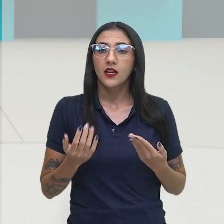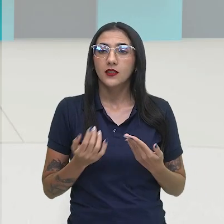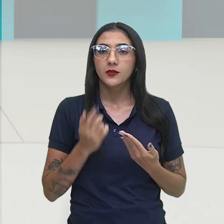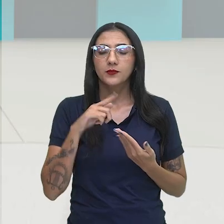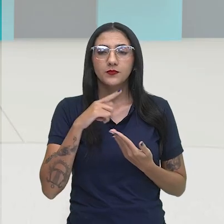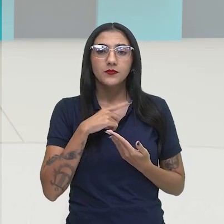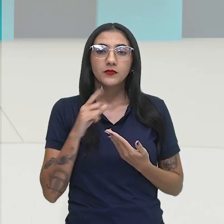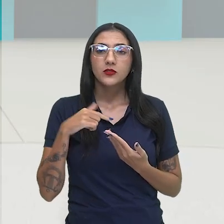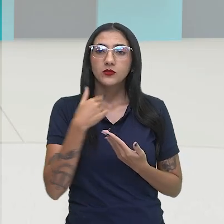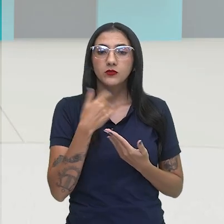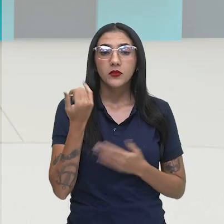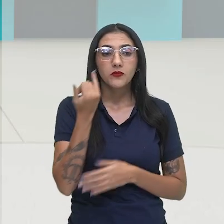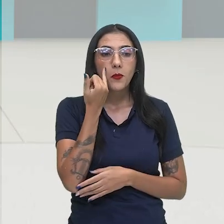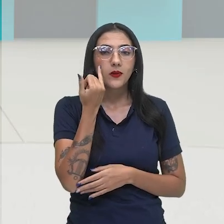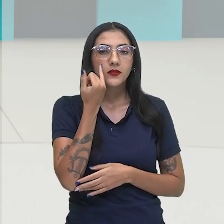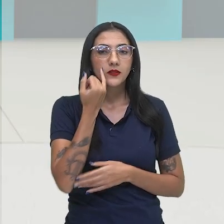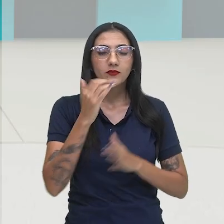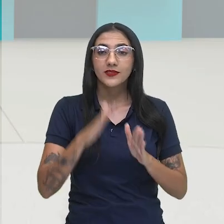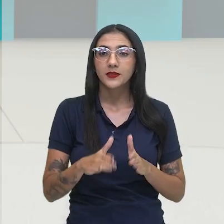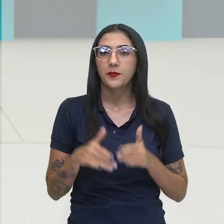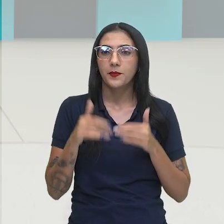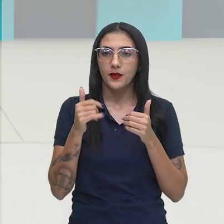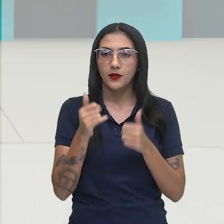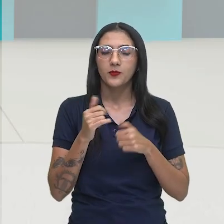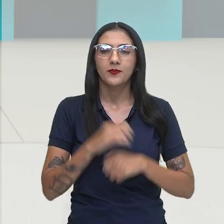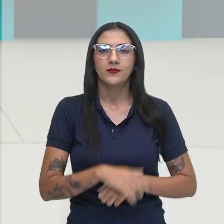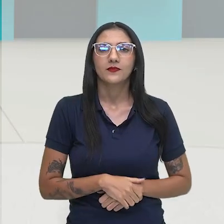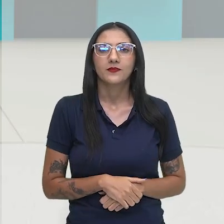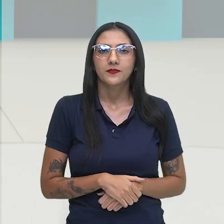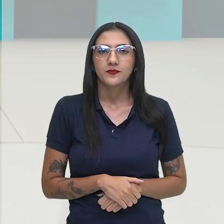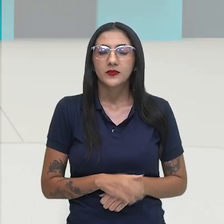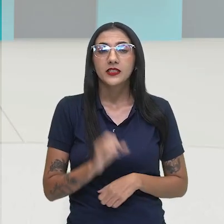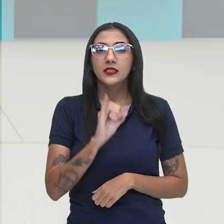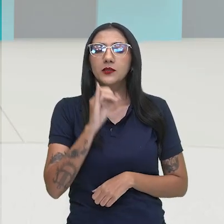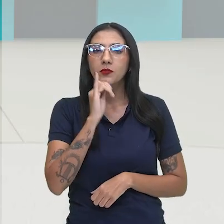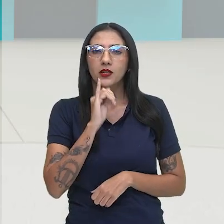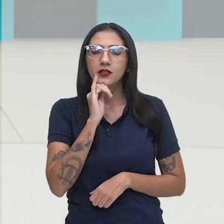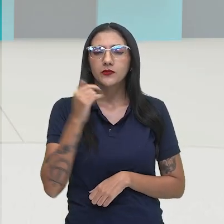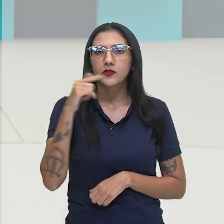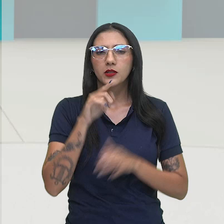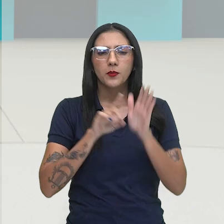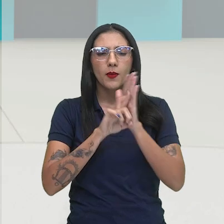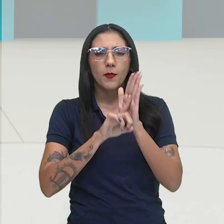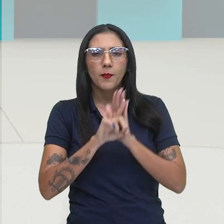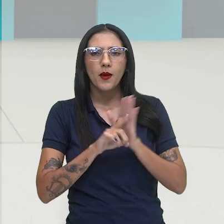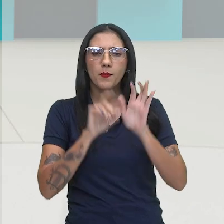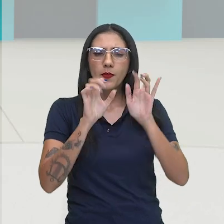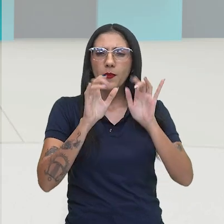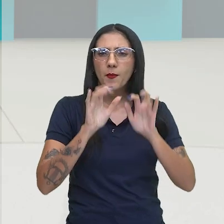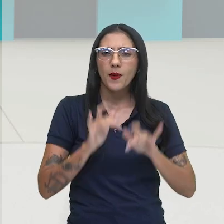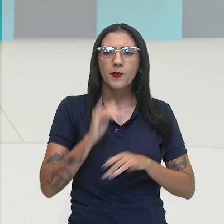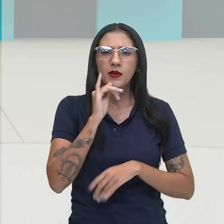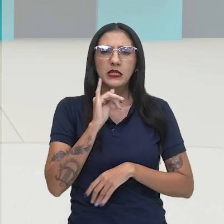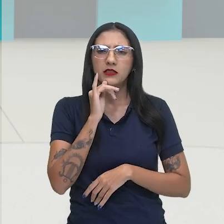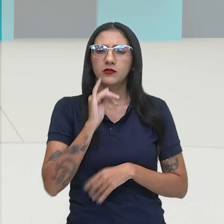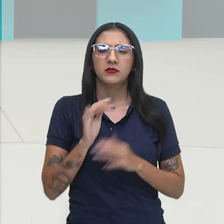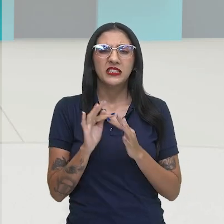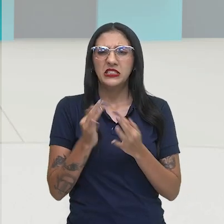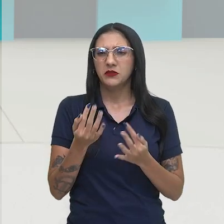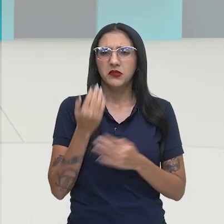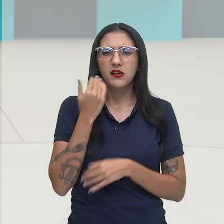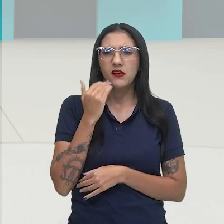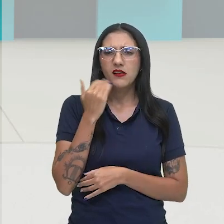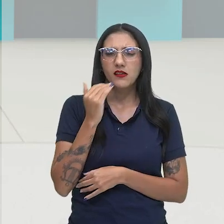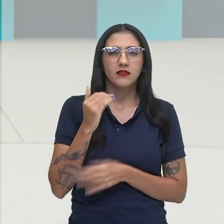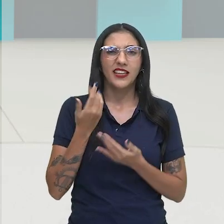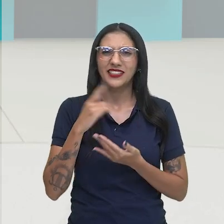resultado vai ser muito mais próximo daquilo que nós buscamos. Quando você digita e pesquisa algo de forma genérica, vem um monte